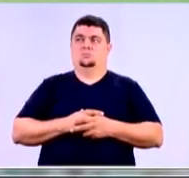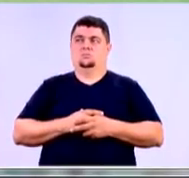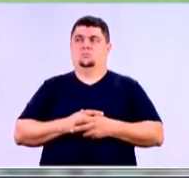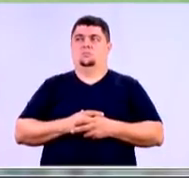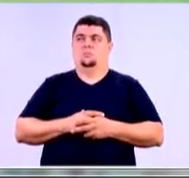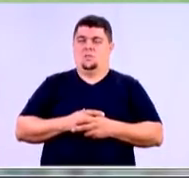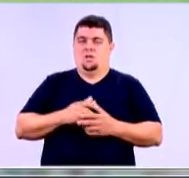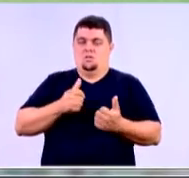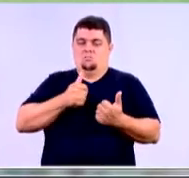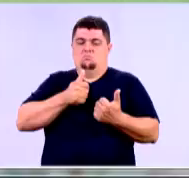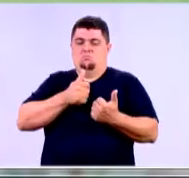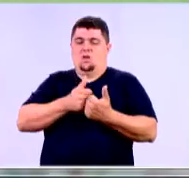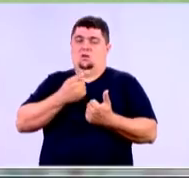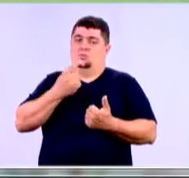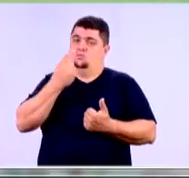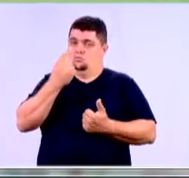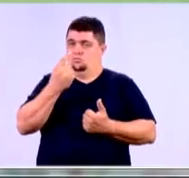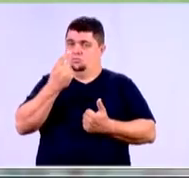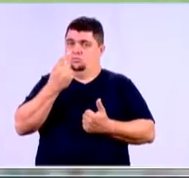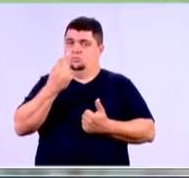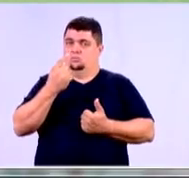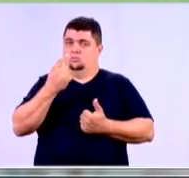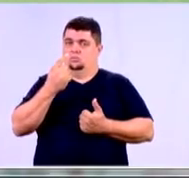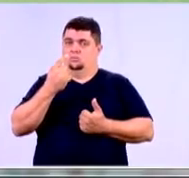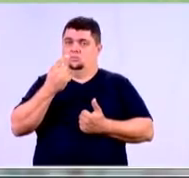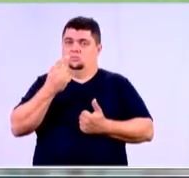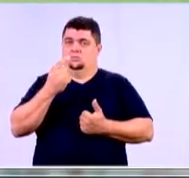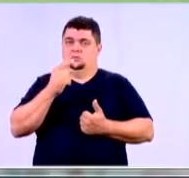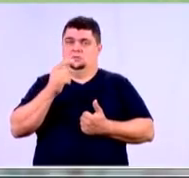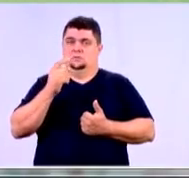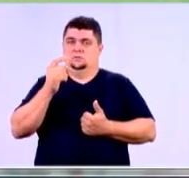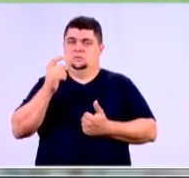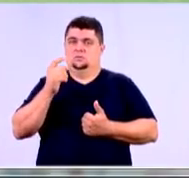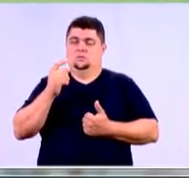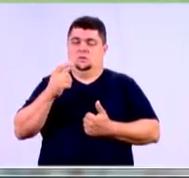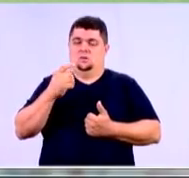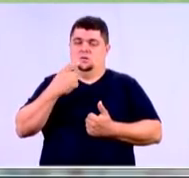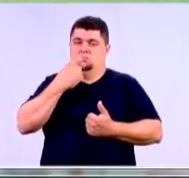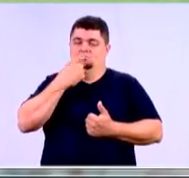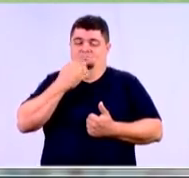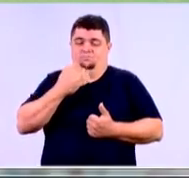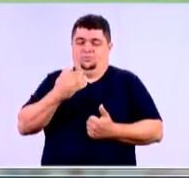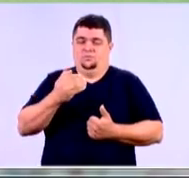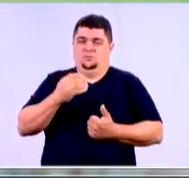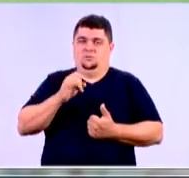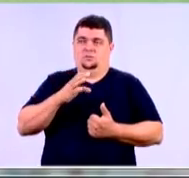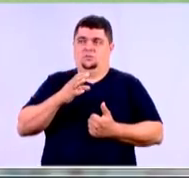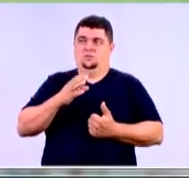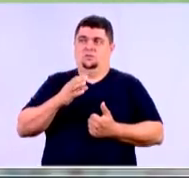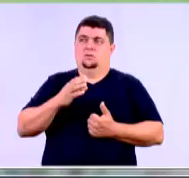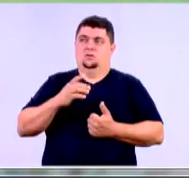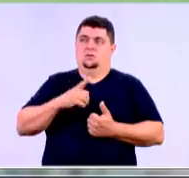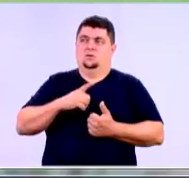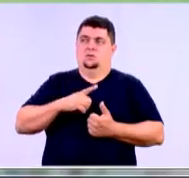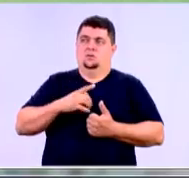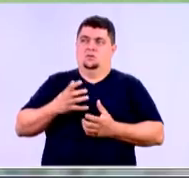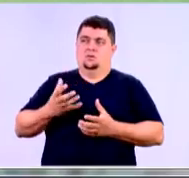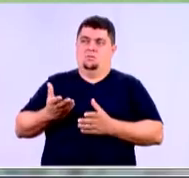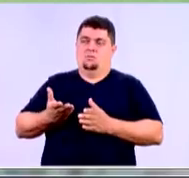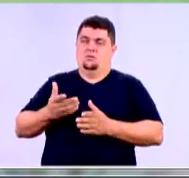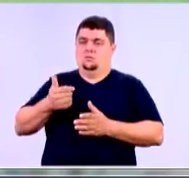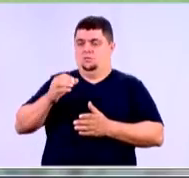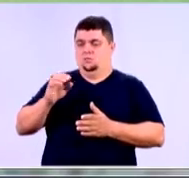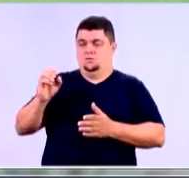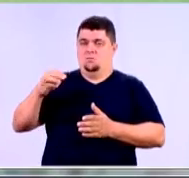mais próximo a 1, mais de curto prazo está a minha dívida, né? Exatamente. O fato de eu aumentar esse dado aqui, o fato de eu aumentar esse 100